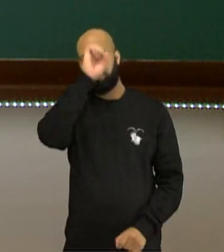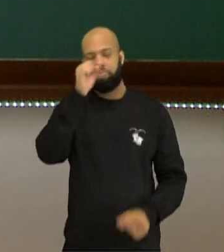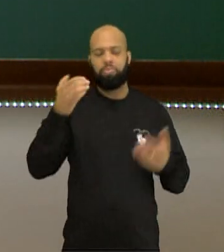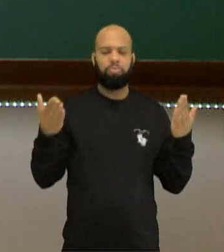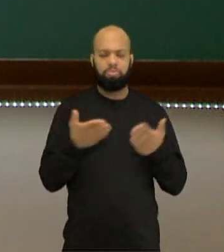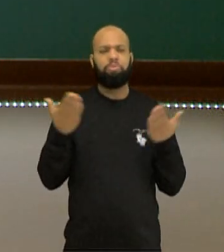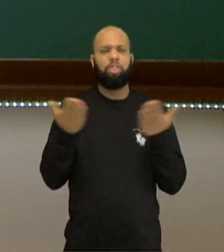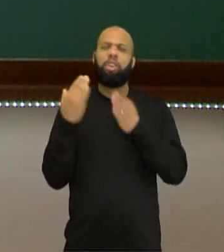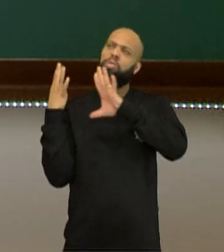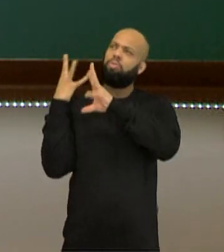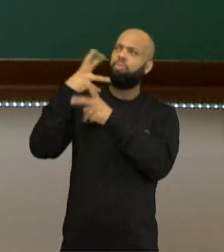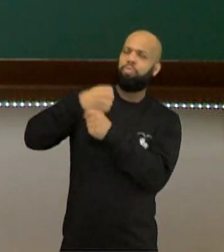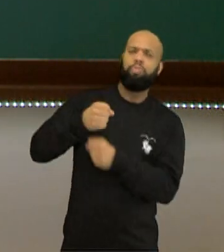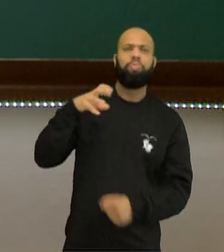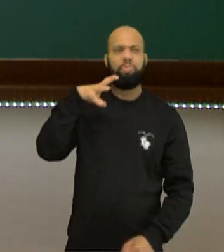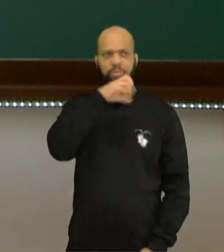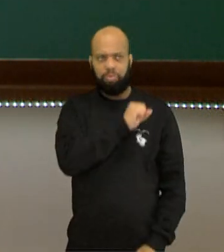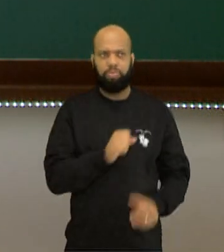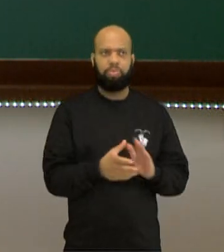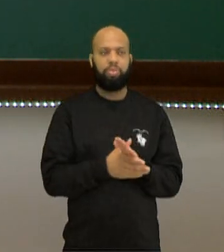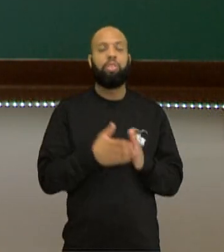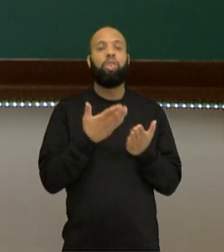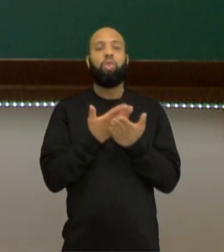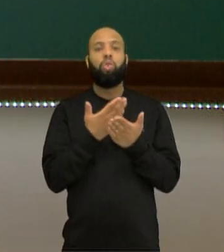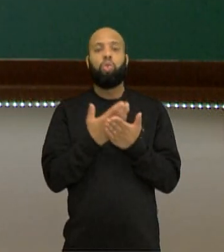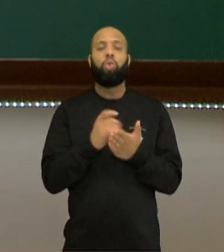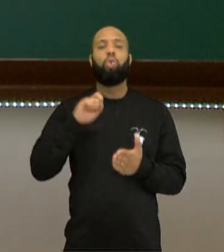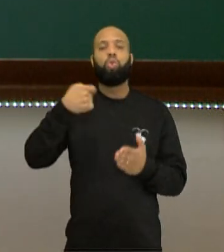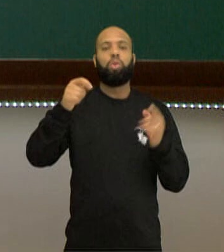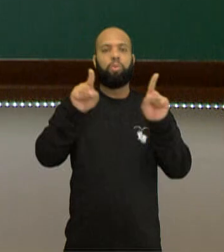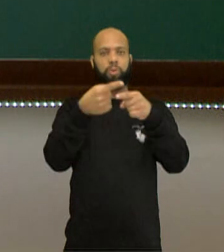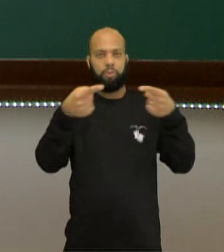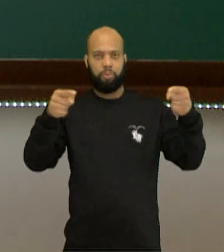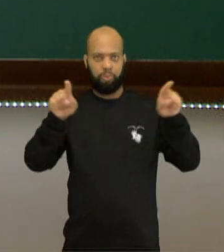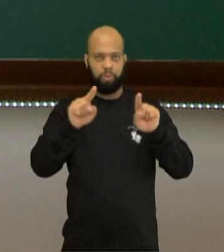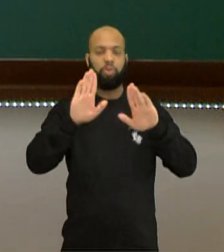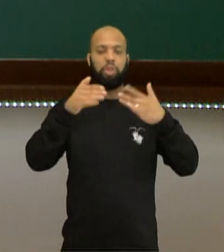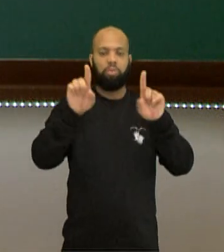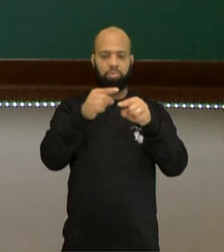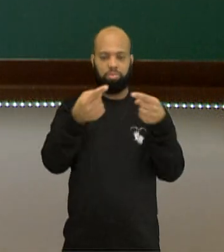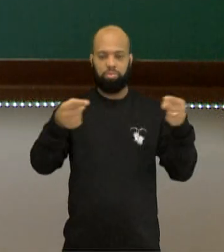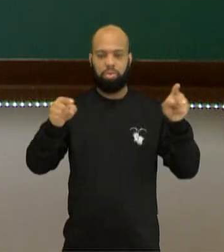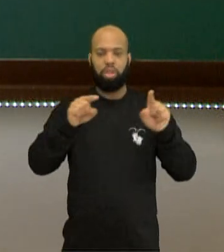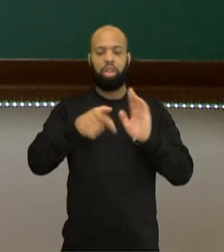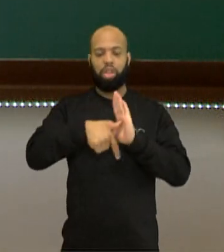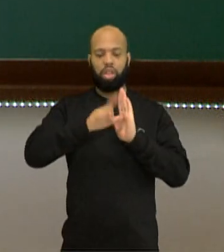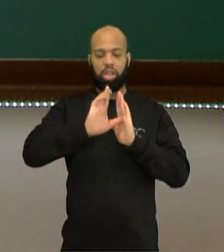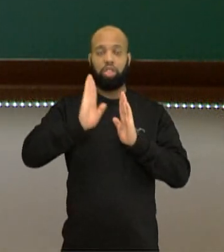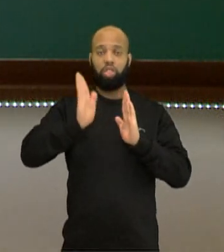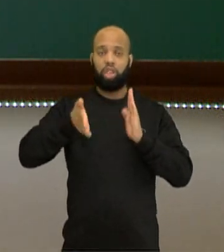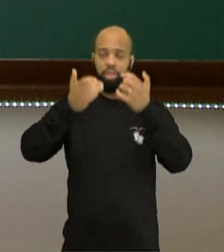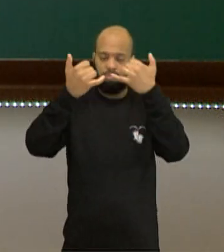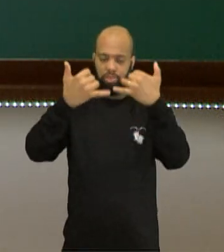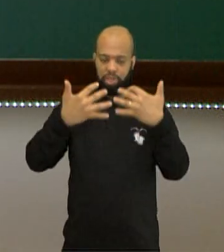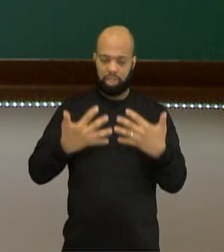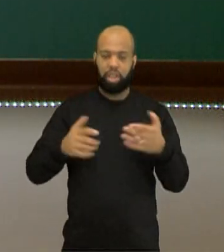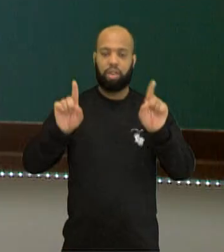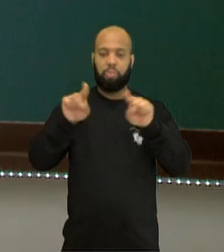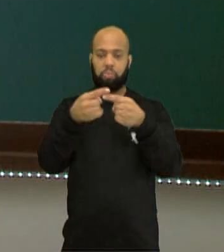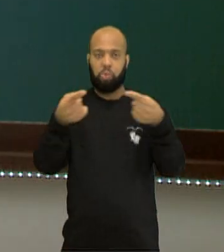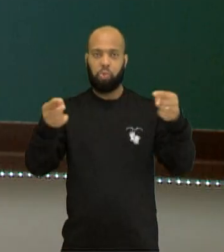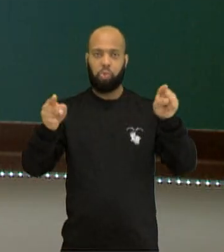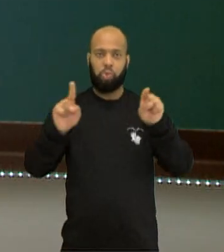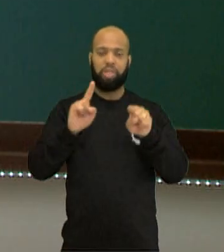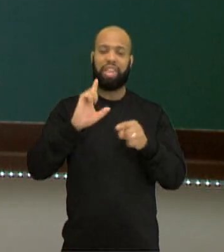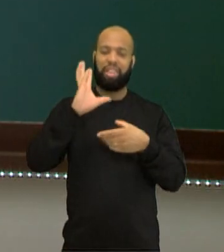fazer uma pequena revisão bem rapidinha aqui, gente. Nós aprendemos a questão de música. A questão de música, como eu já falei, a música dentro